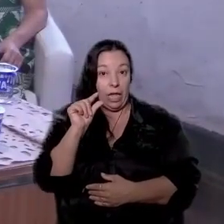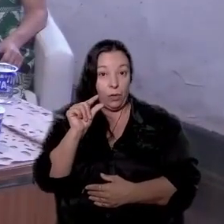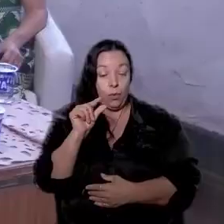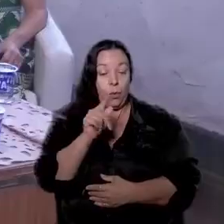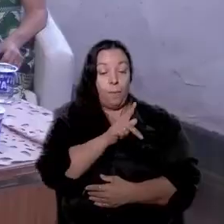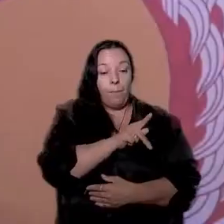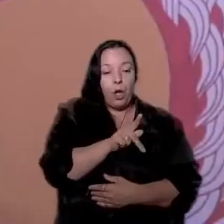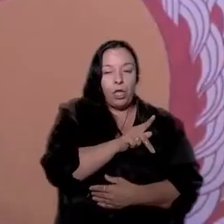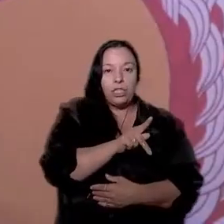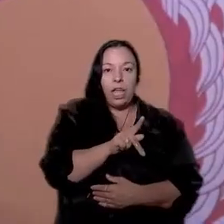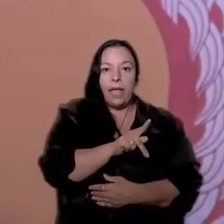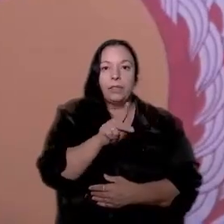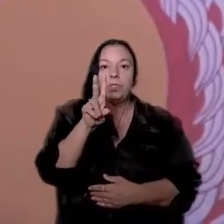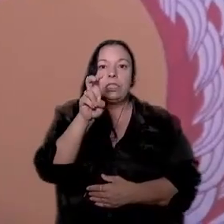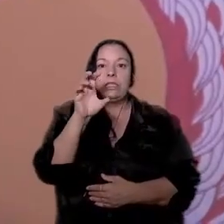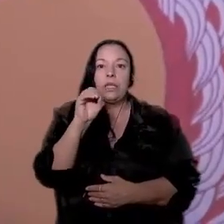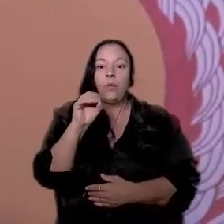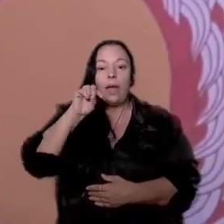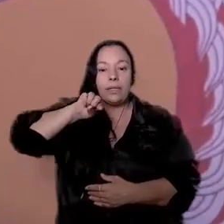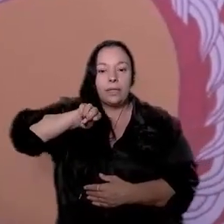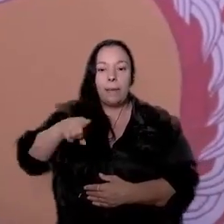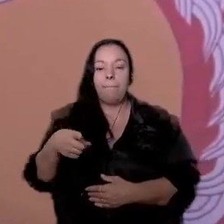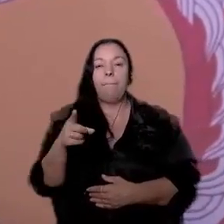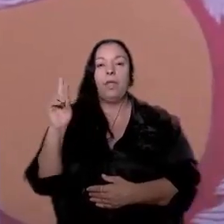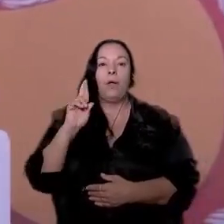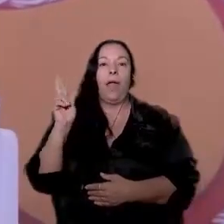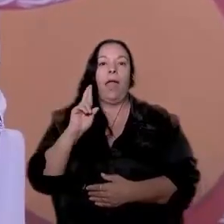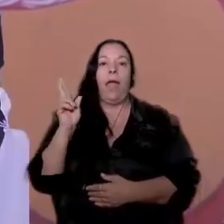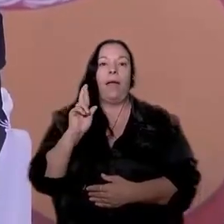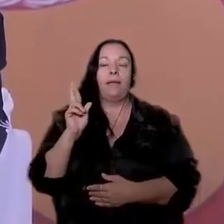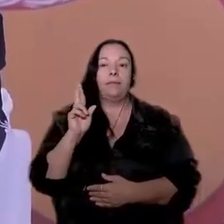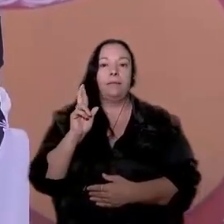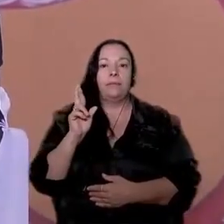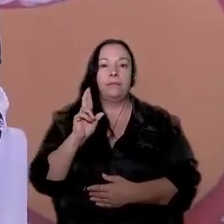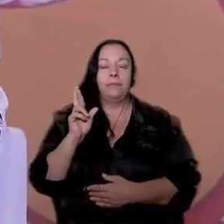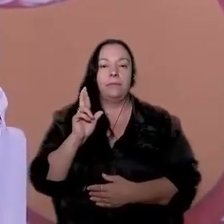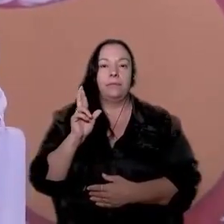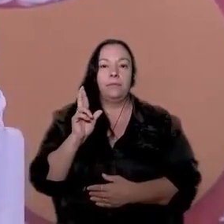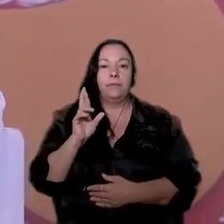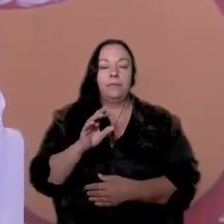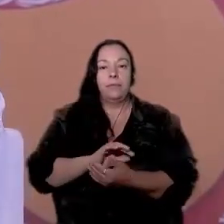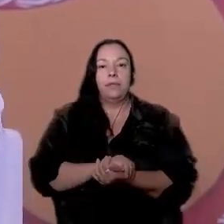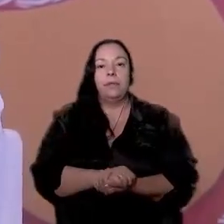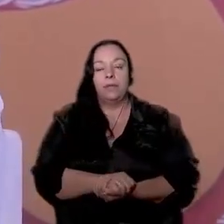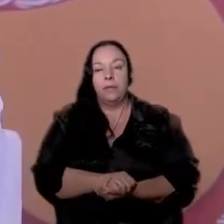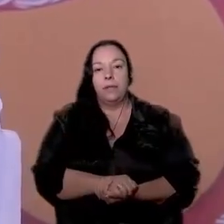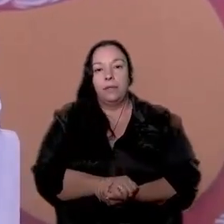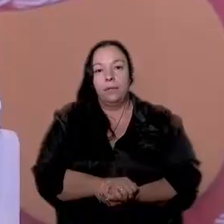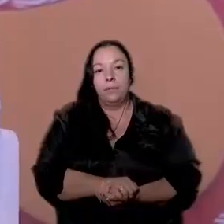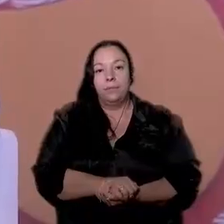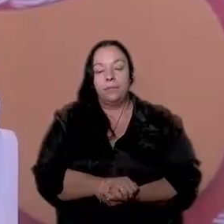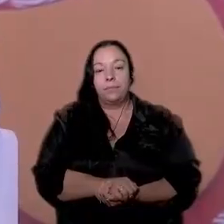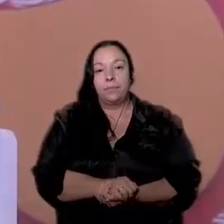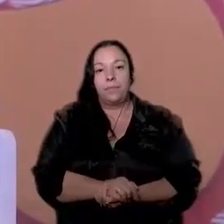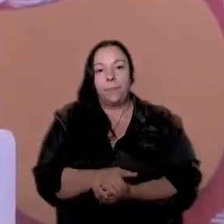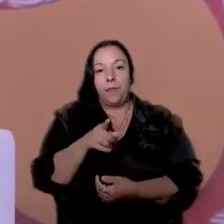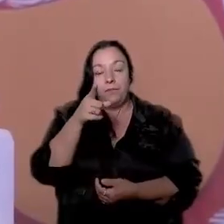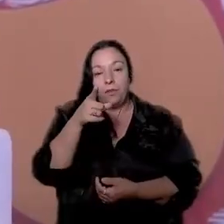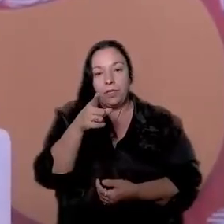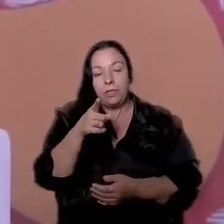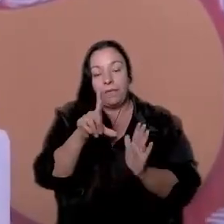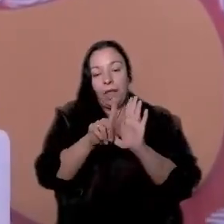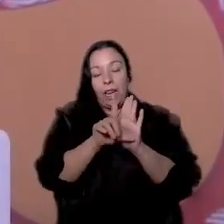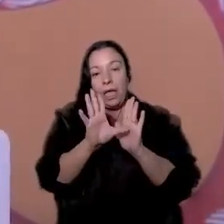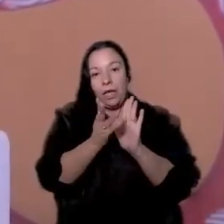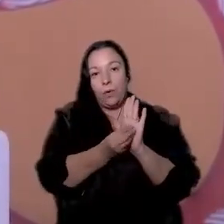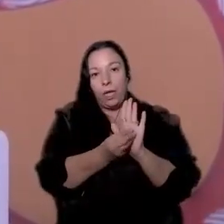recebe projetos de 50 mil reais, coisa que não acontecia, você apresentar um projeto de 50 mil reais. Você, quando falava de Rouanet,